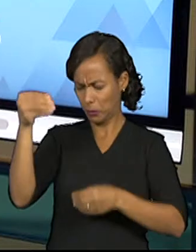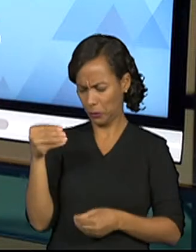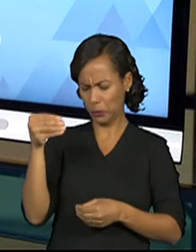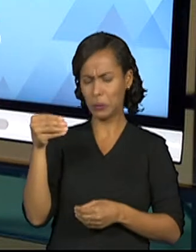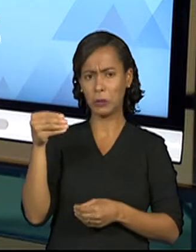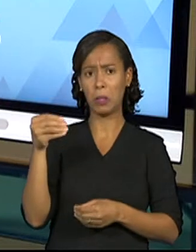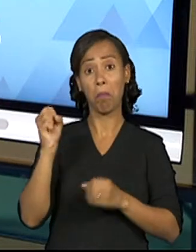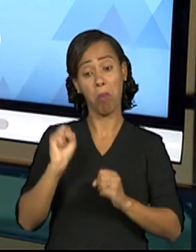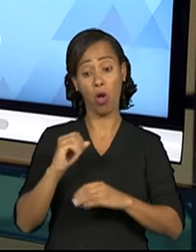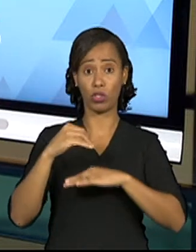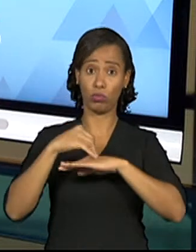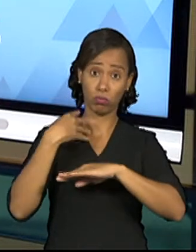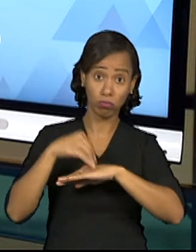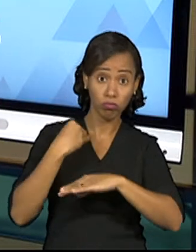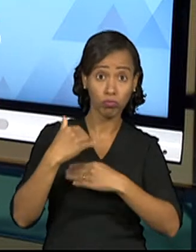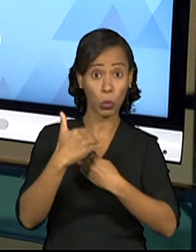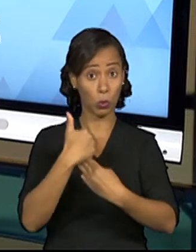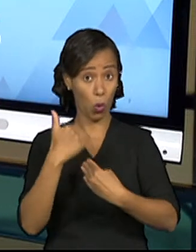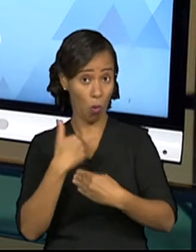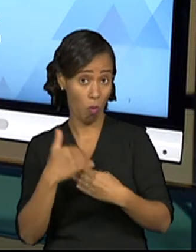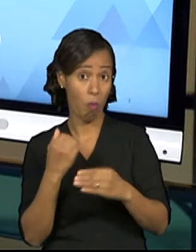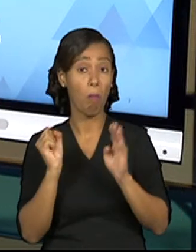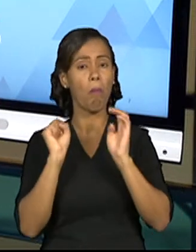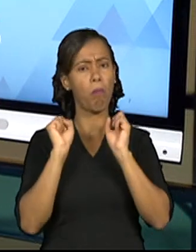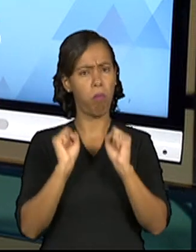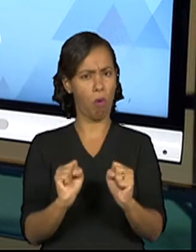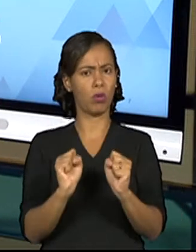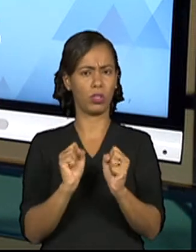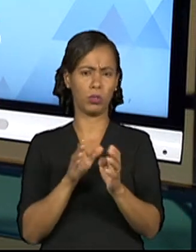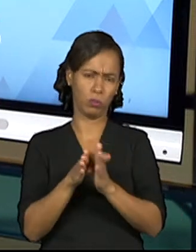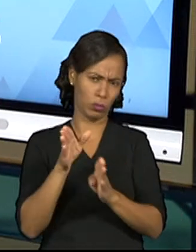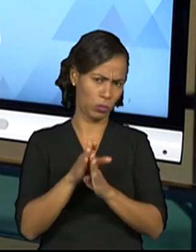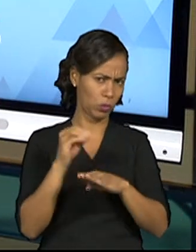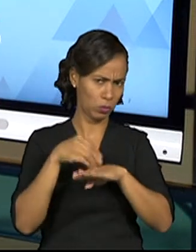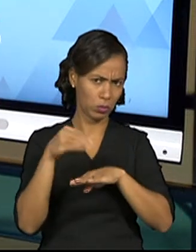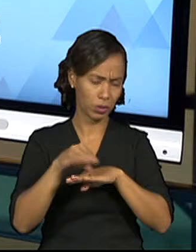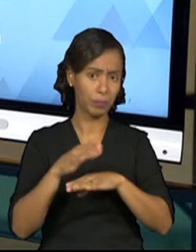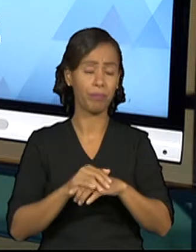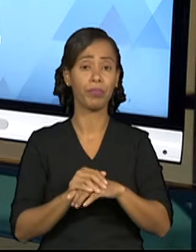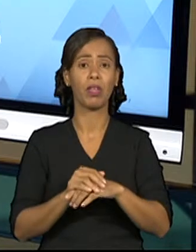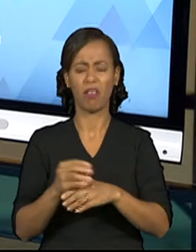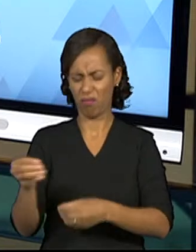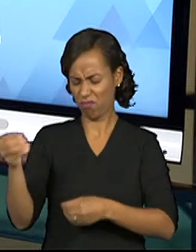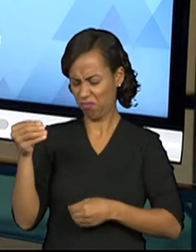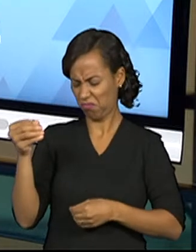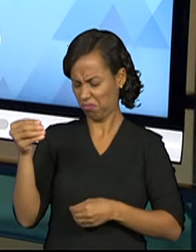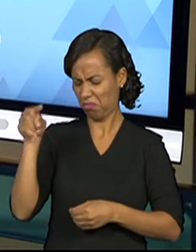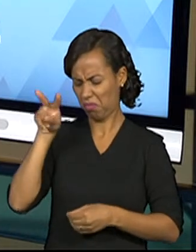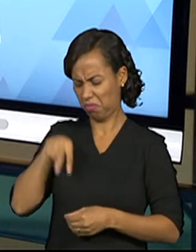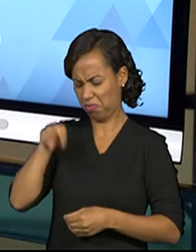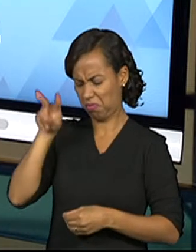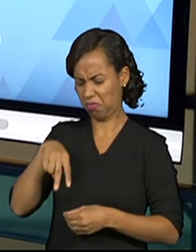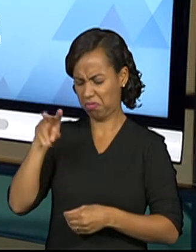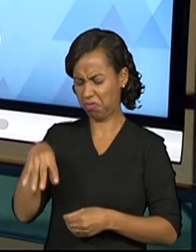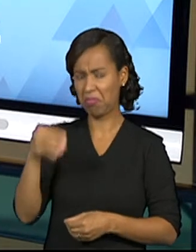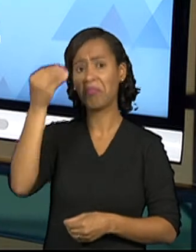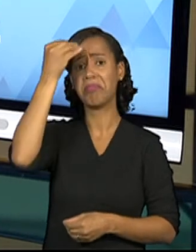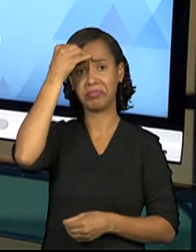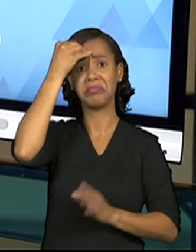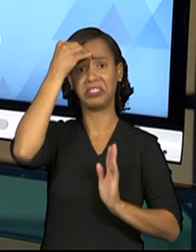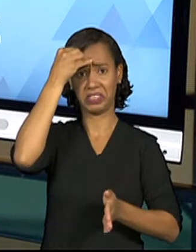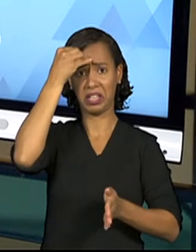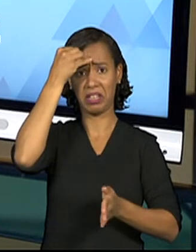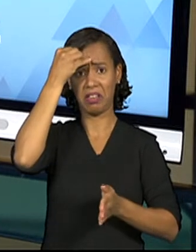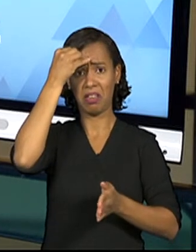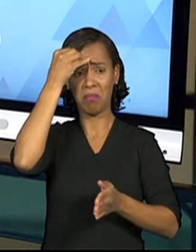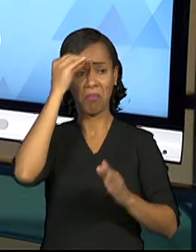como orientação ou como um currículo propriamente dito, como isso entra dentro da sala de aula? Como é que ele se materializa na